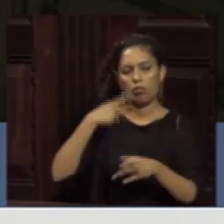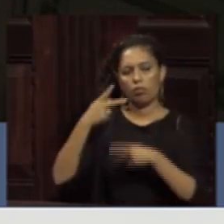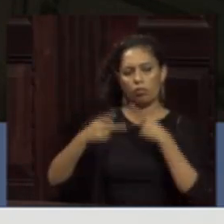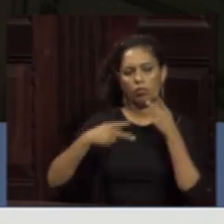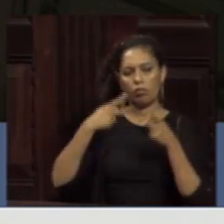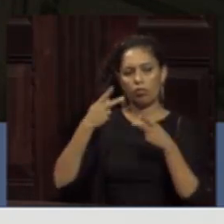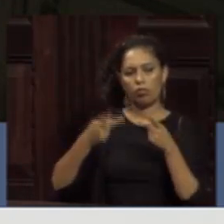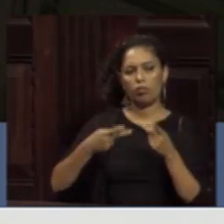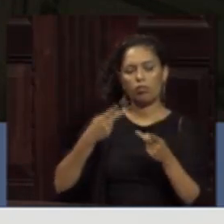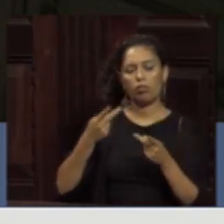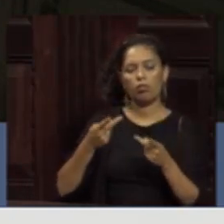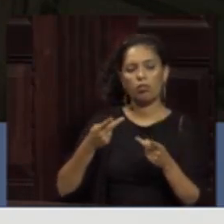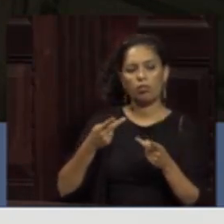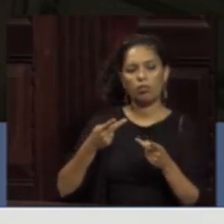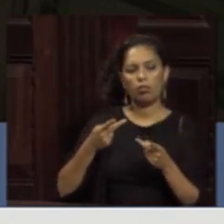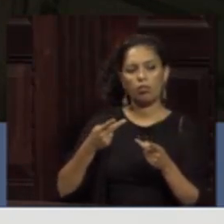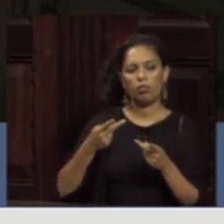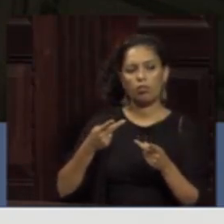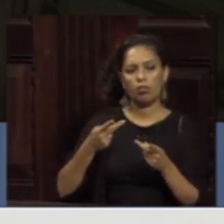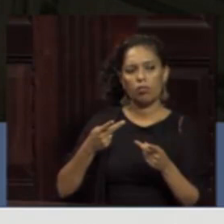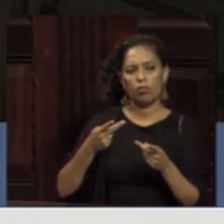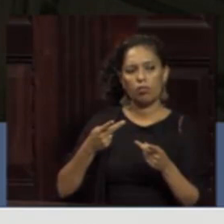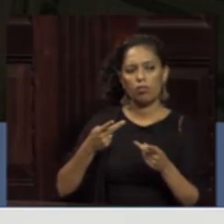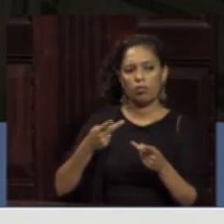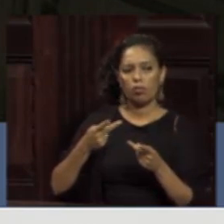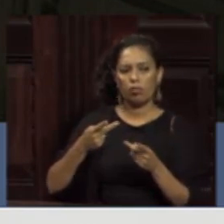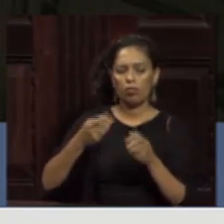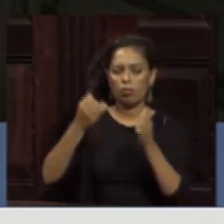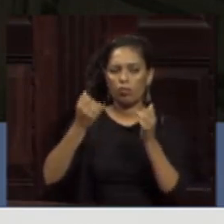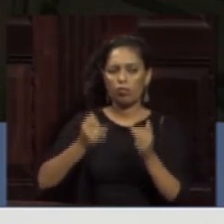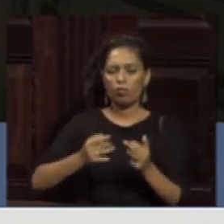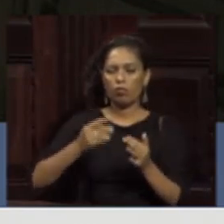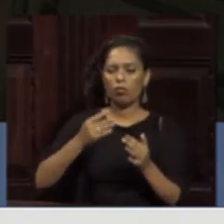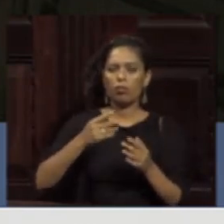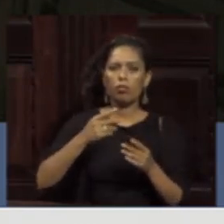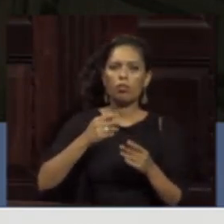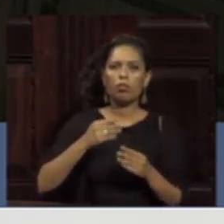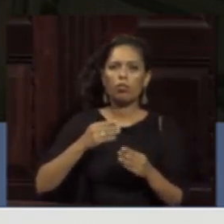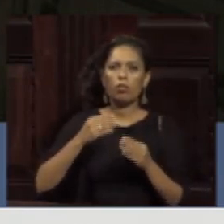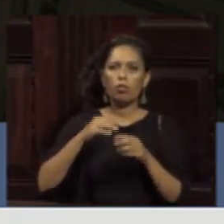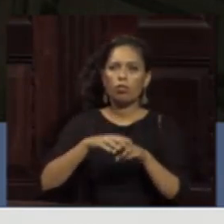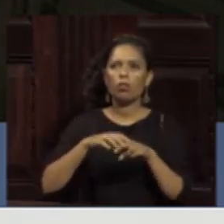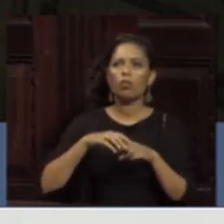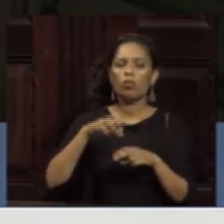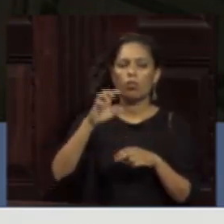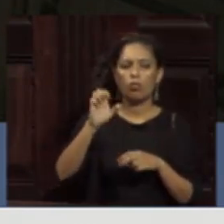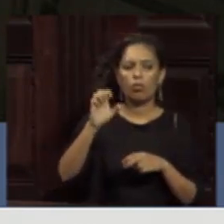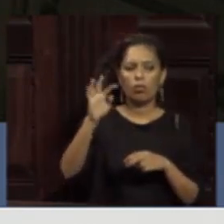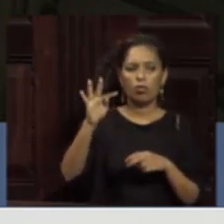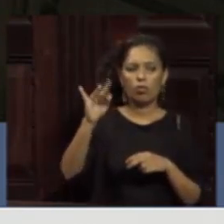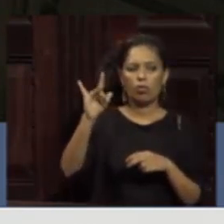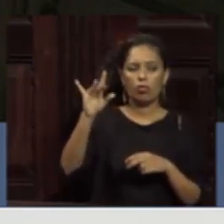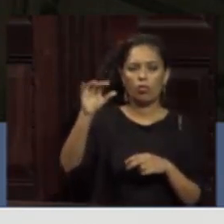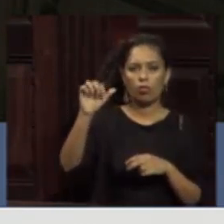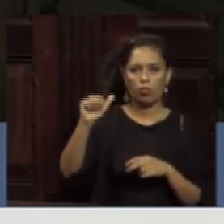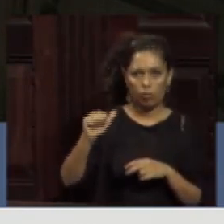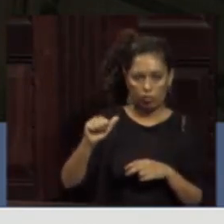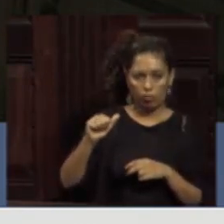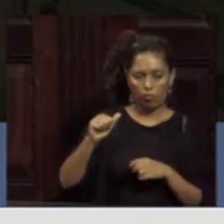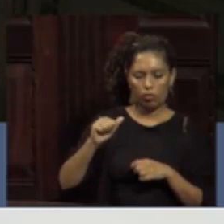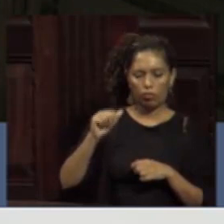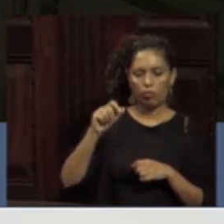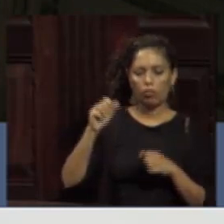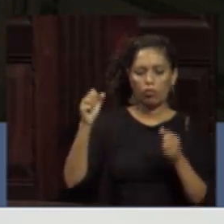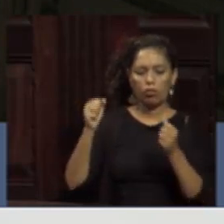uma instituição chamada Ética Concorrencial. vai estar aqui amanhã pela, na Comissão de